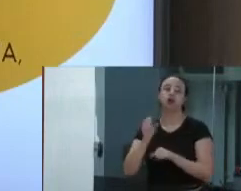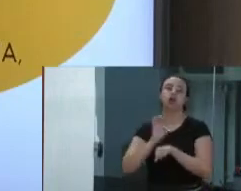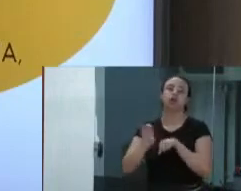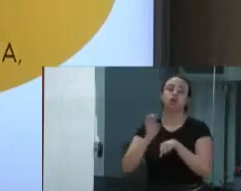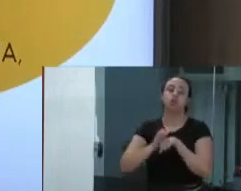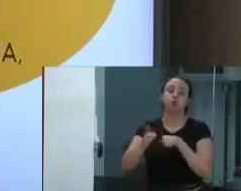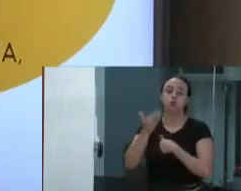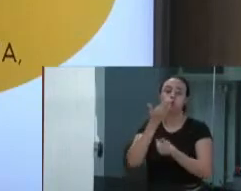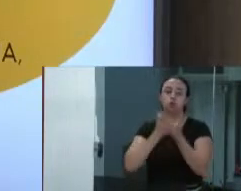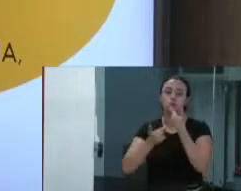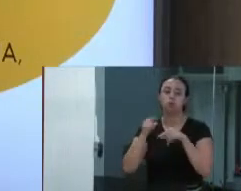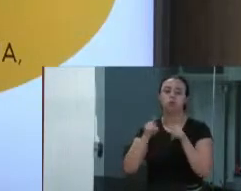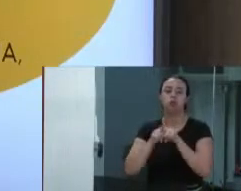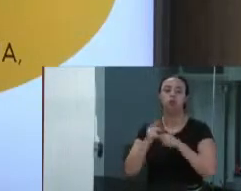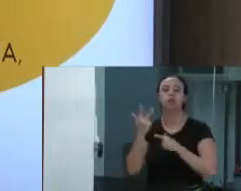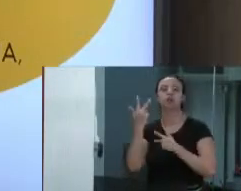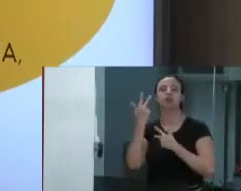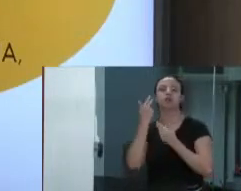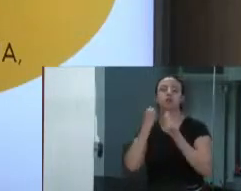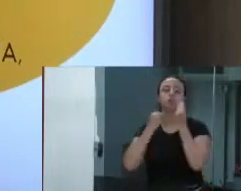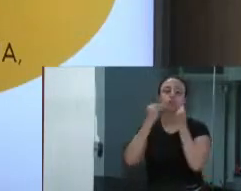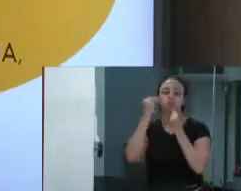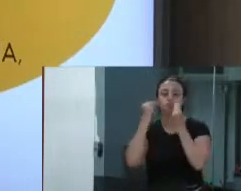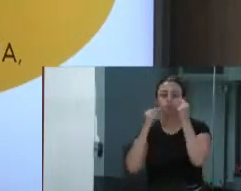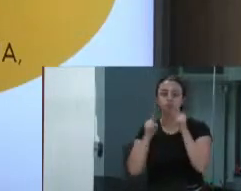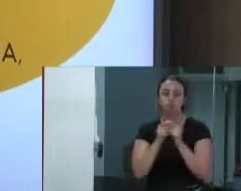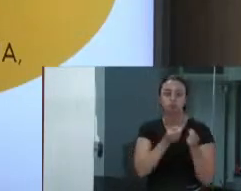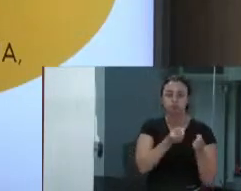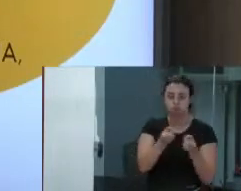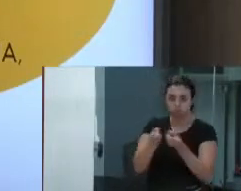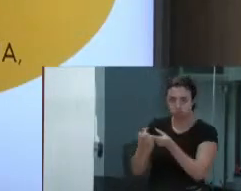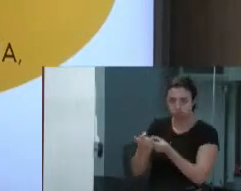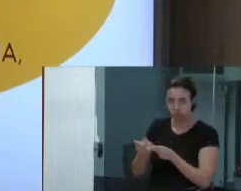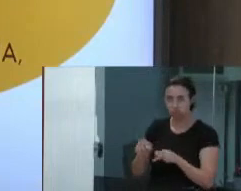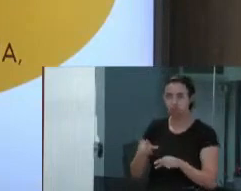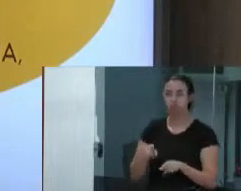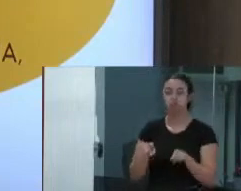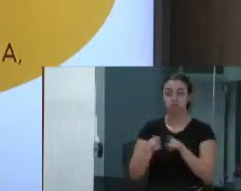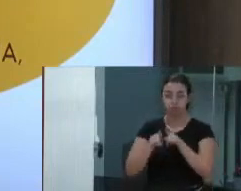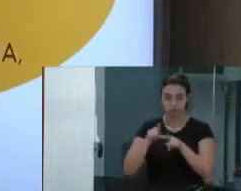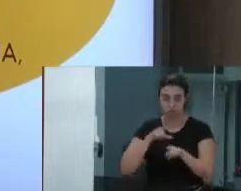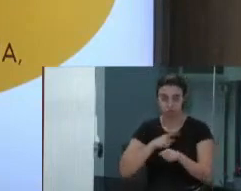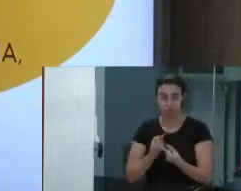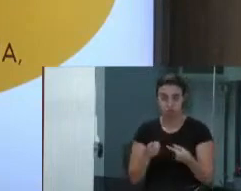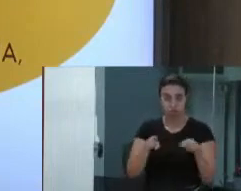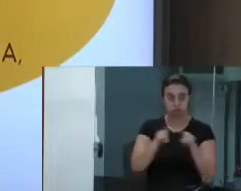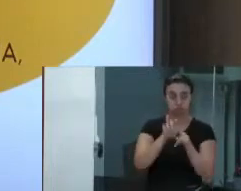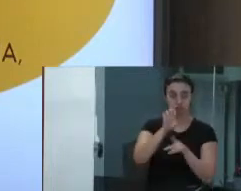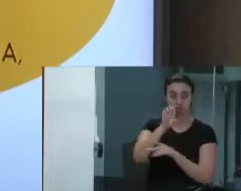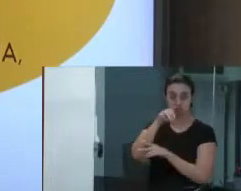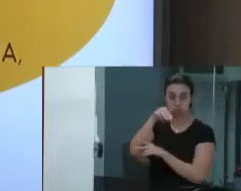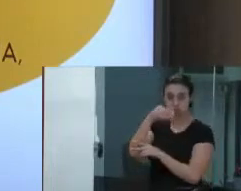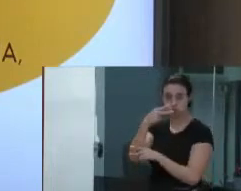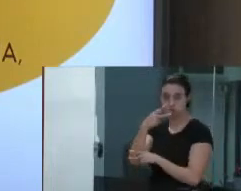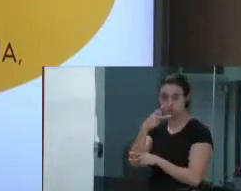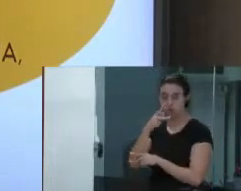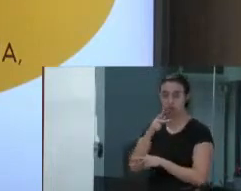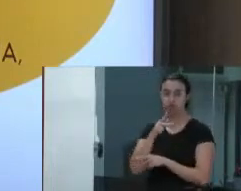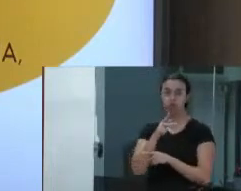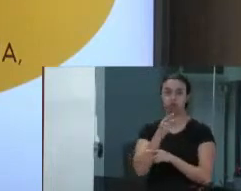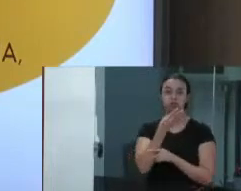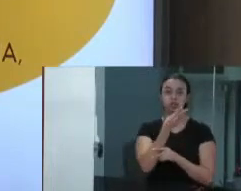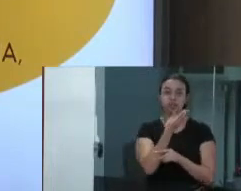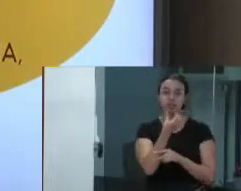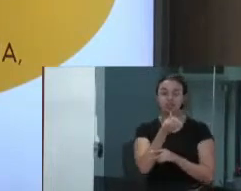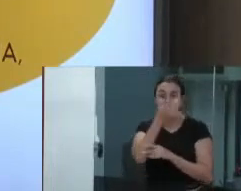gastronomia, beleza e comércio. Temos hoje uma parceria com a EMOP, onde os 36 aprendizes, né, que